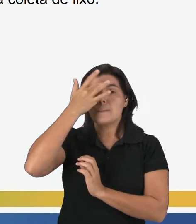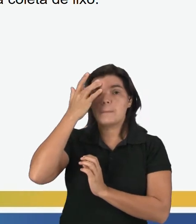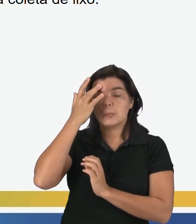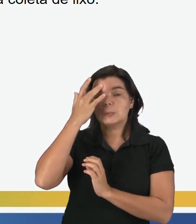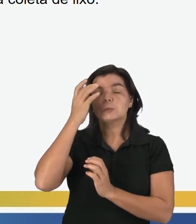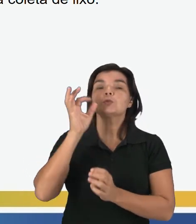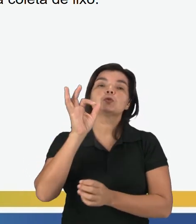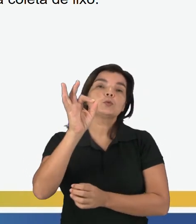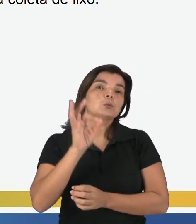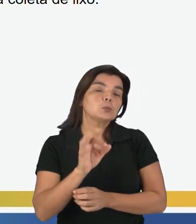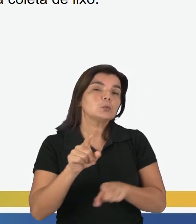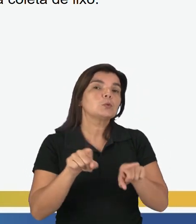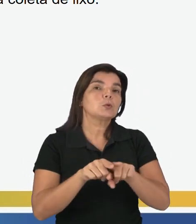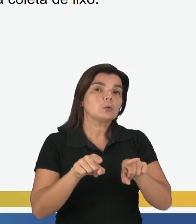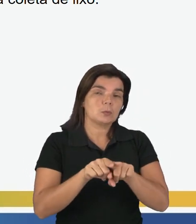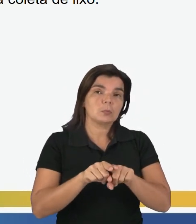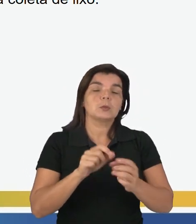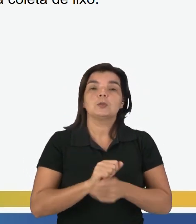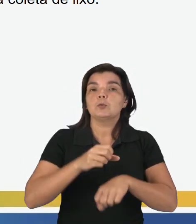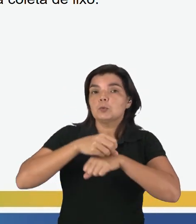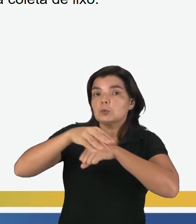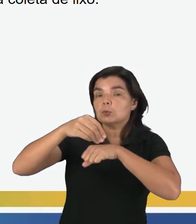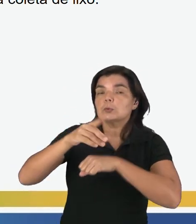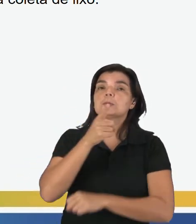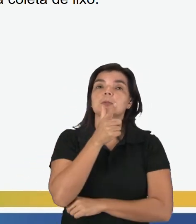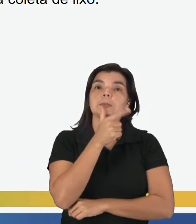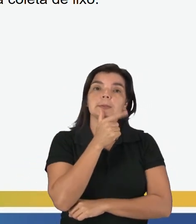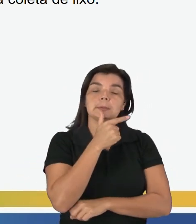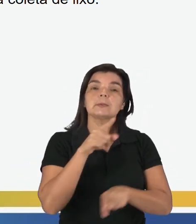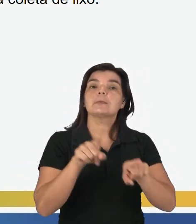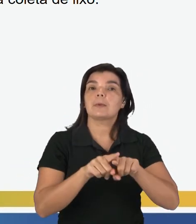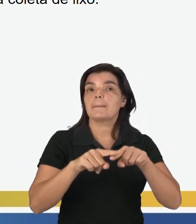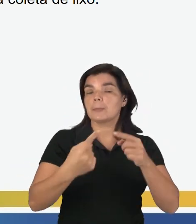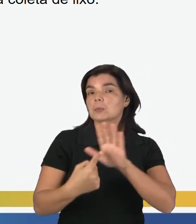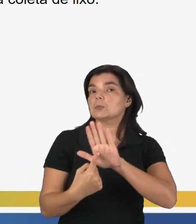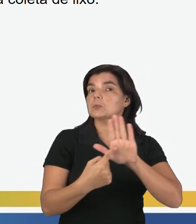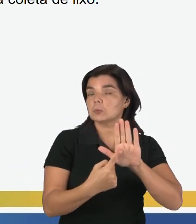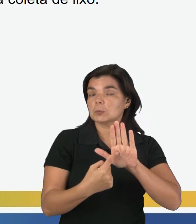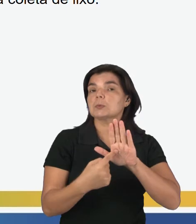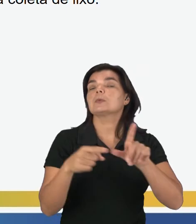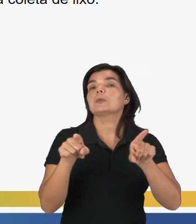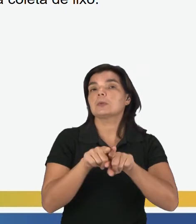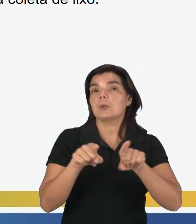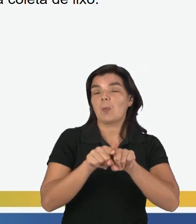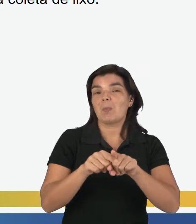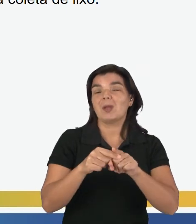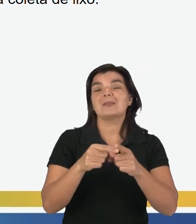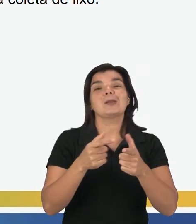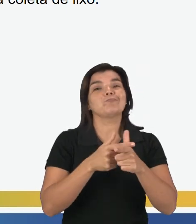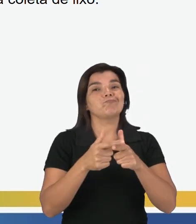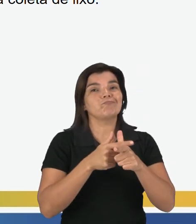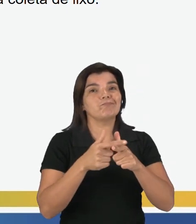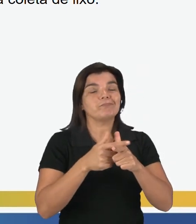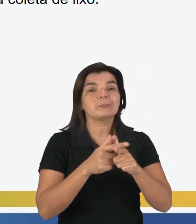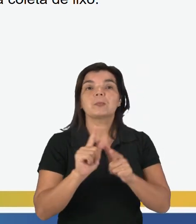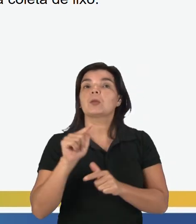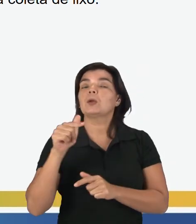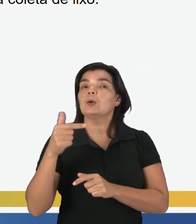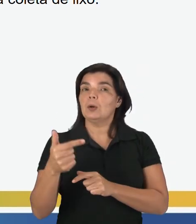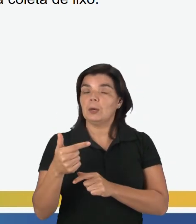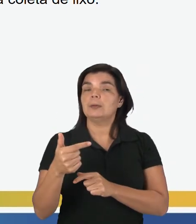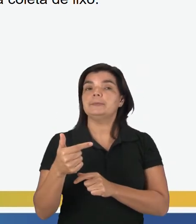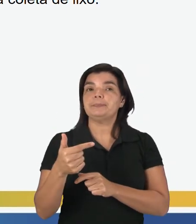são atendidos pela distribuição de água, mas mostra que isso tem um déficit, né? E enquanto